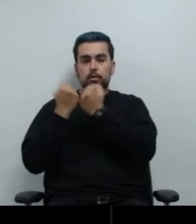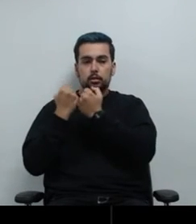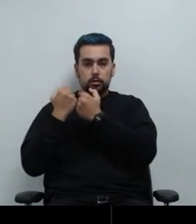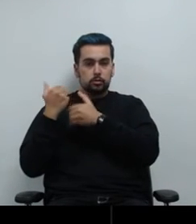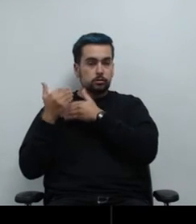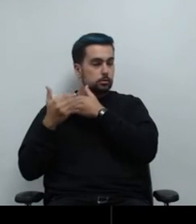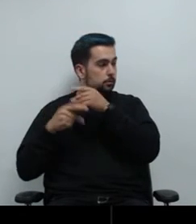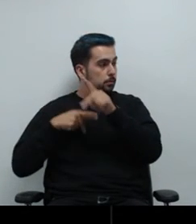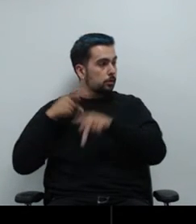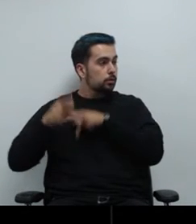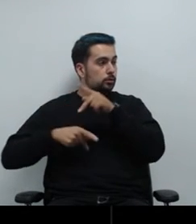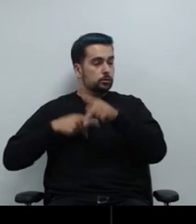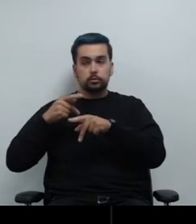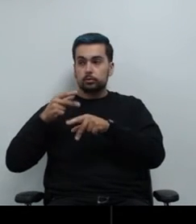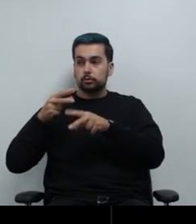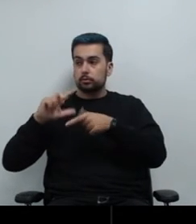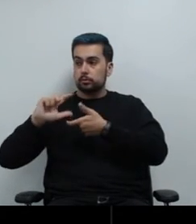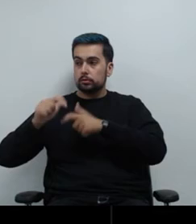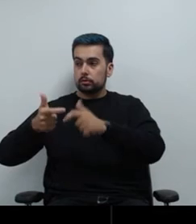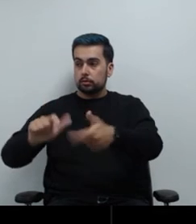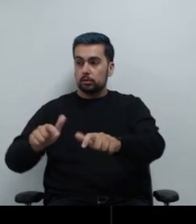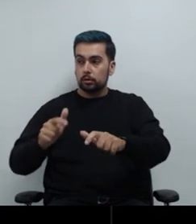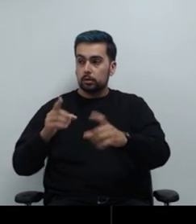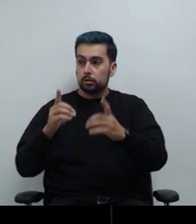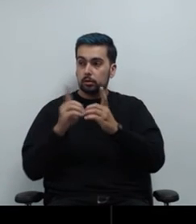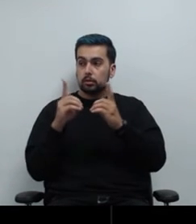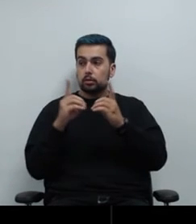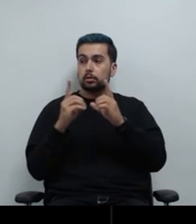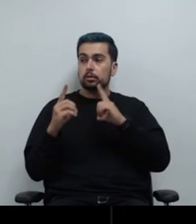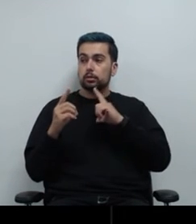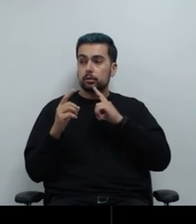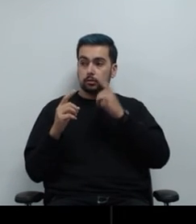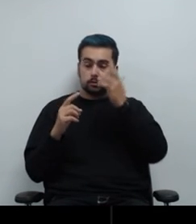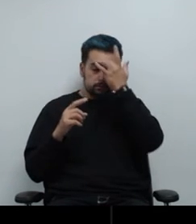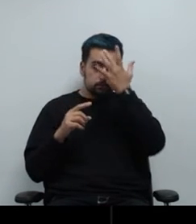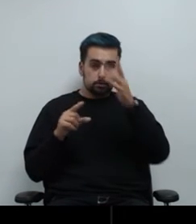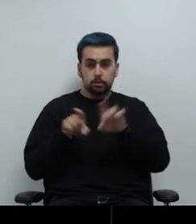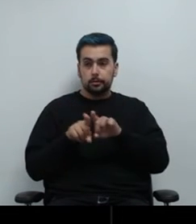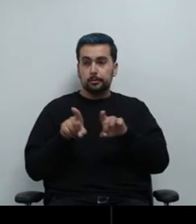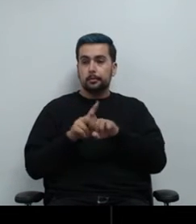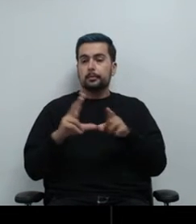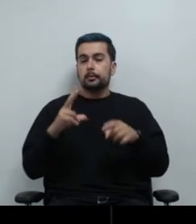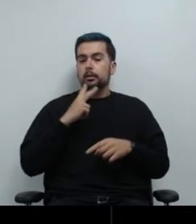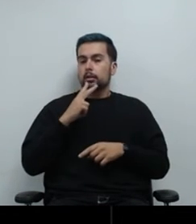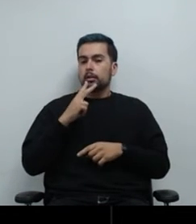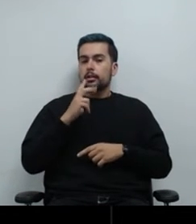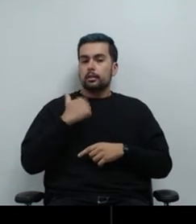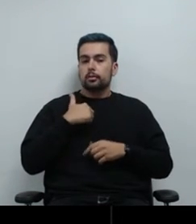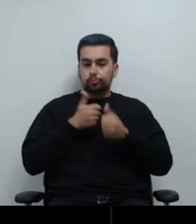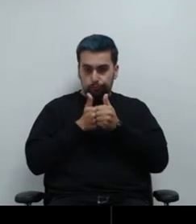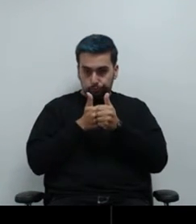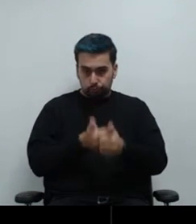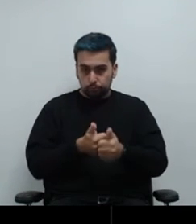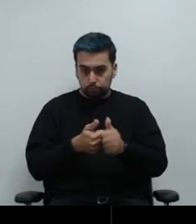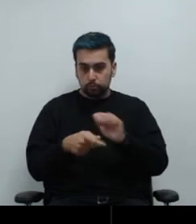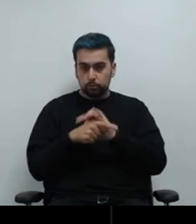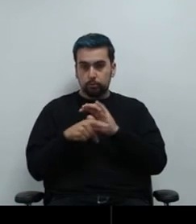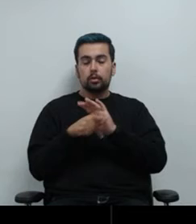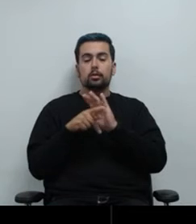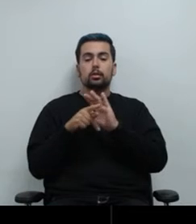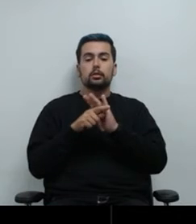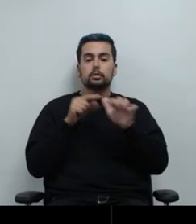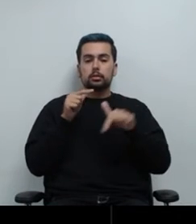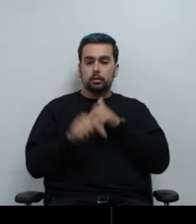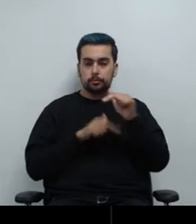que isso facilitaria esse atendimento, né? E particularmente, eu que acompanhei o trabalho da